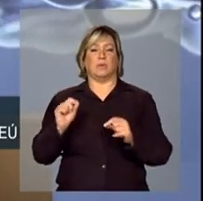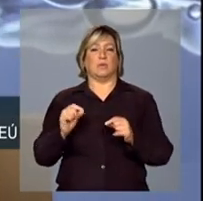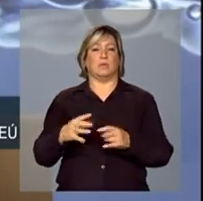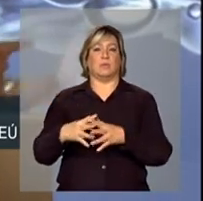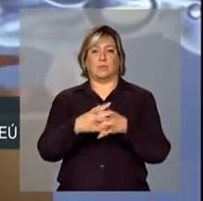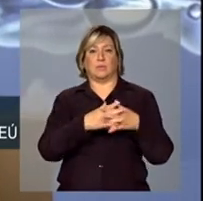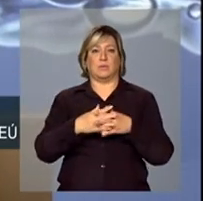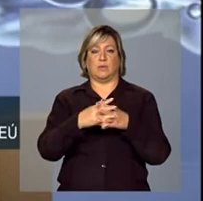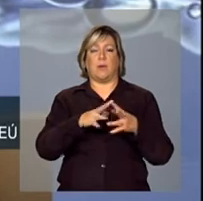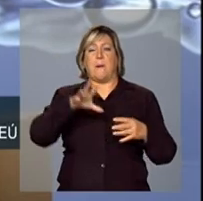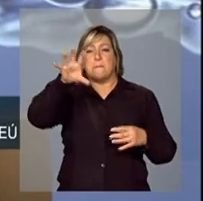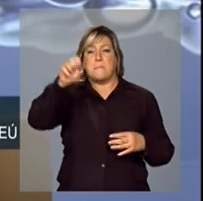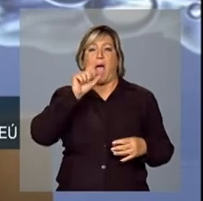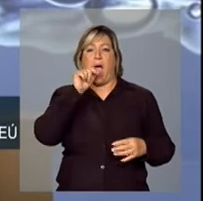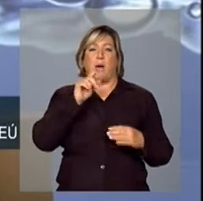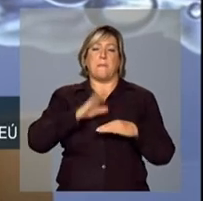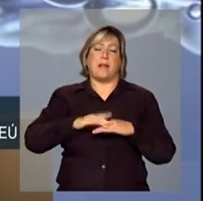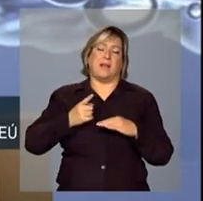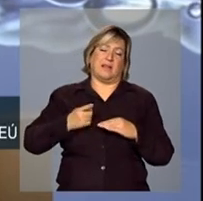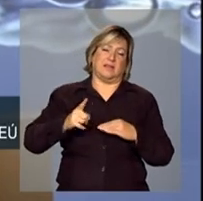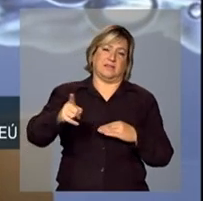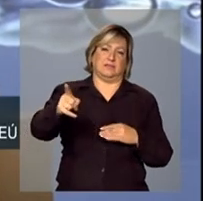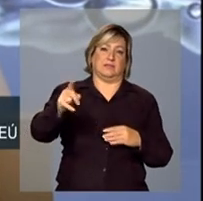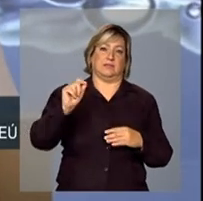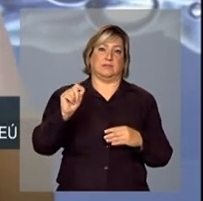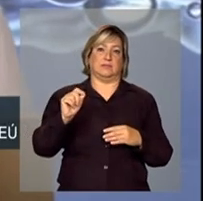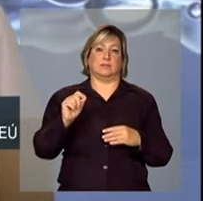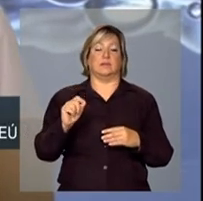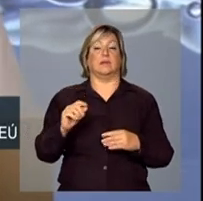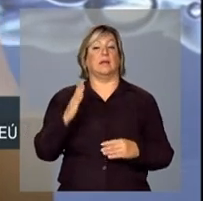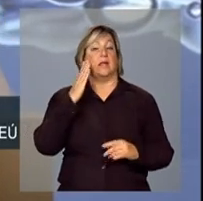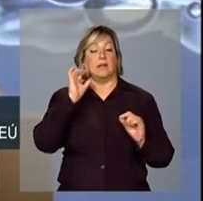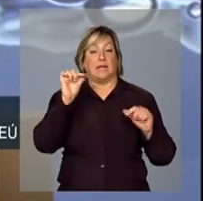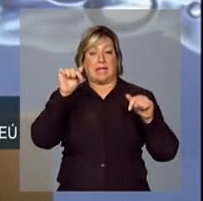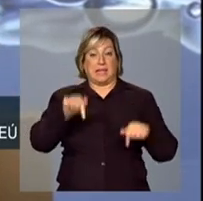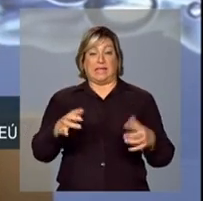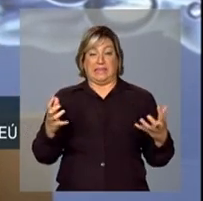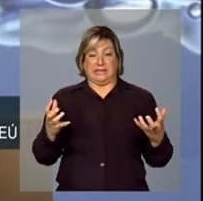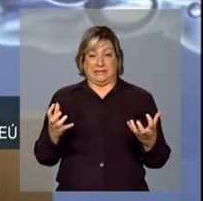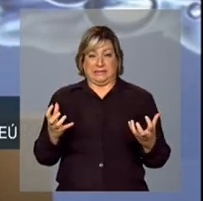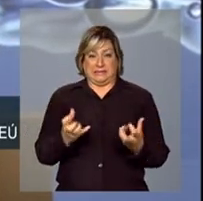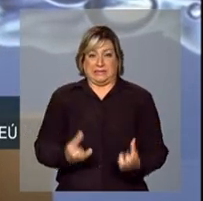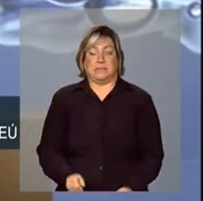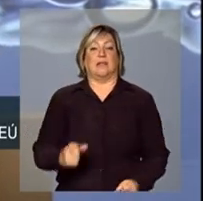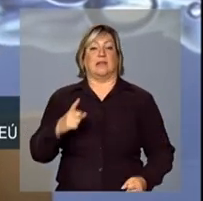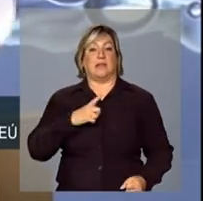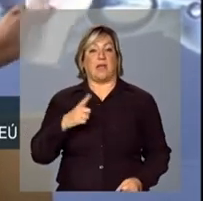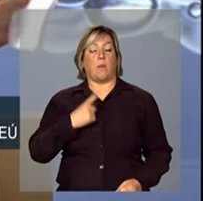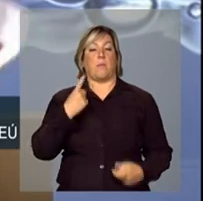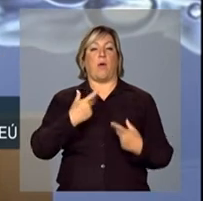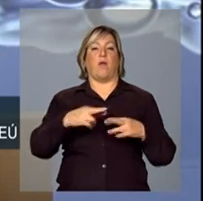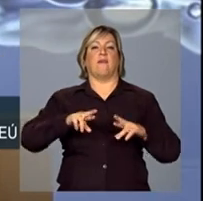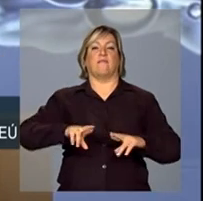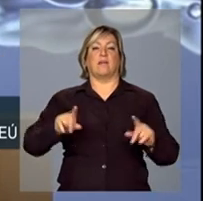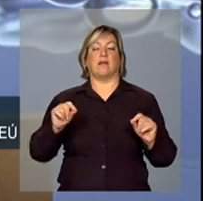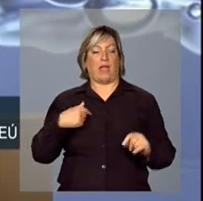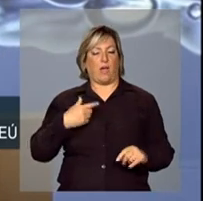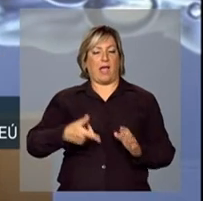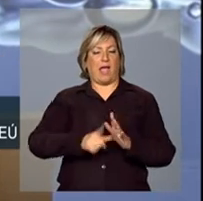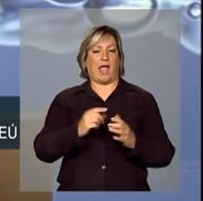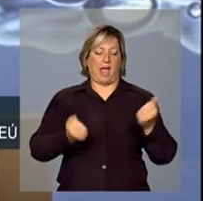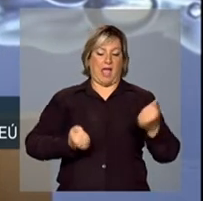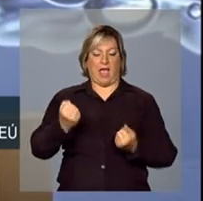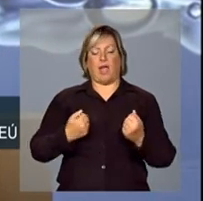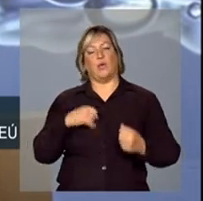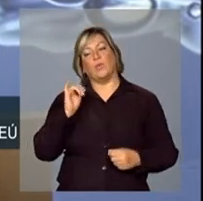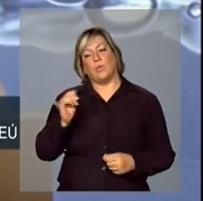água mais distante. Mas saiba, presidenta, que essa seca tem algo diferente. Eu lhe dizia no carro. É